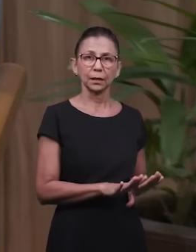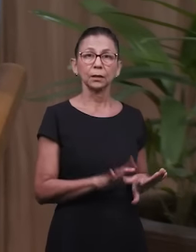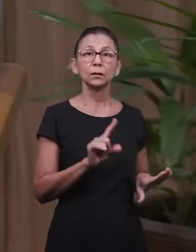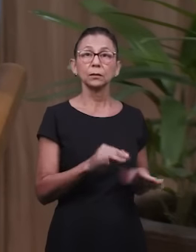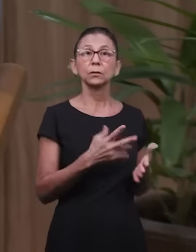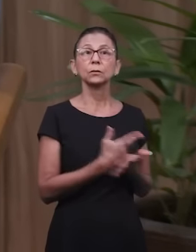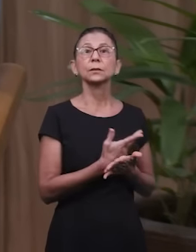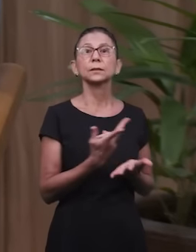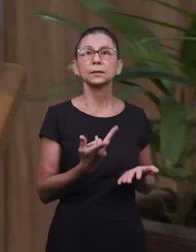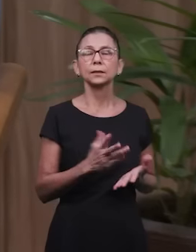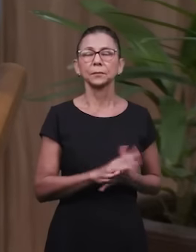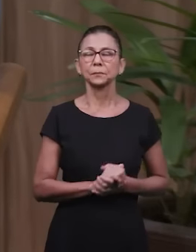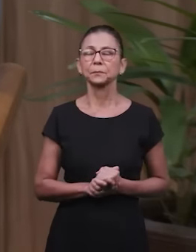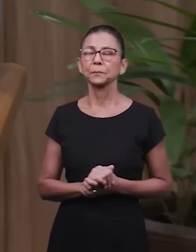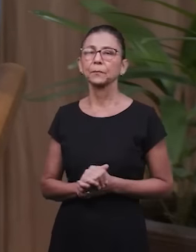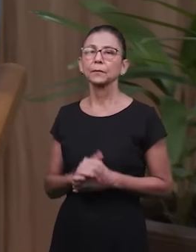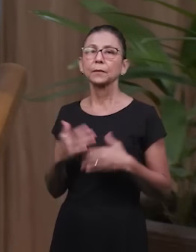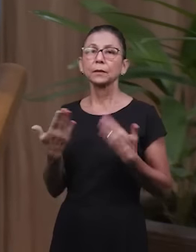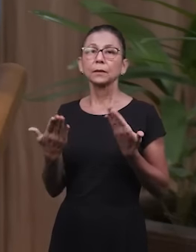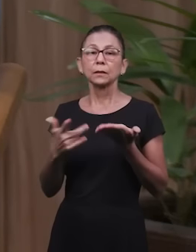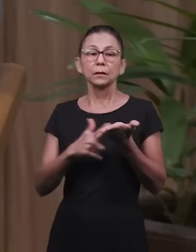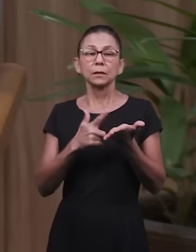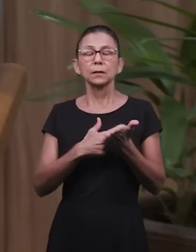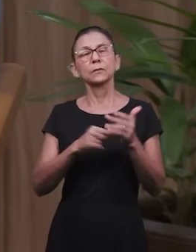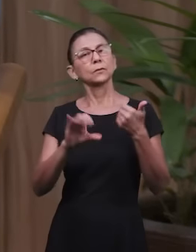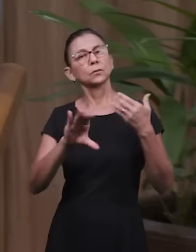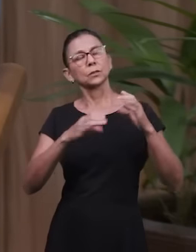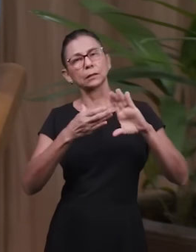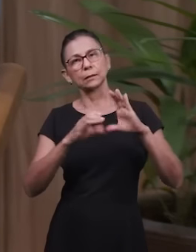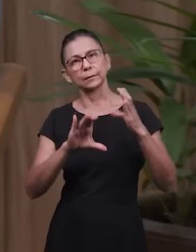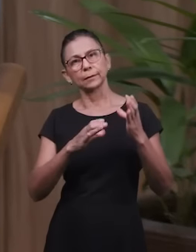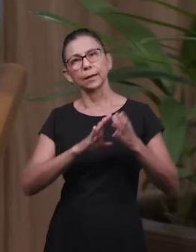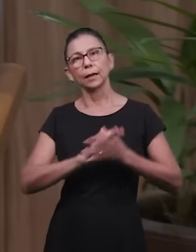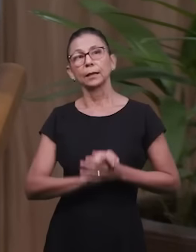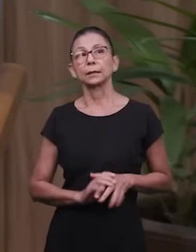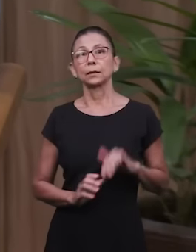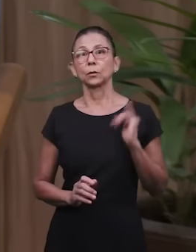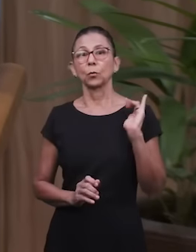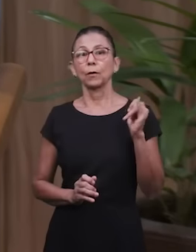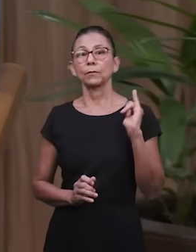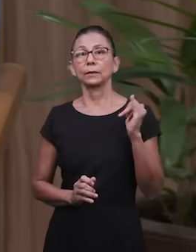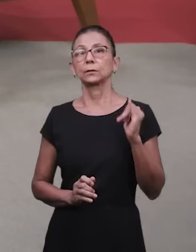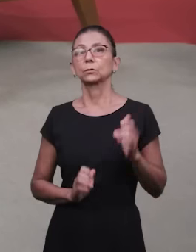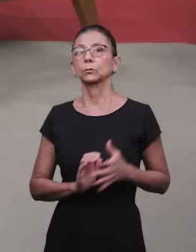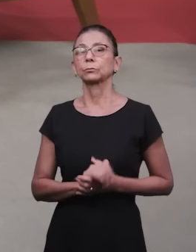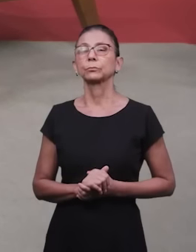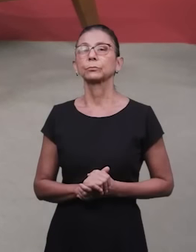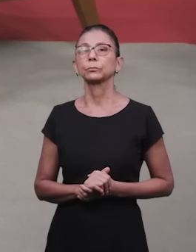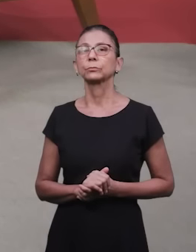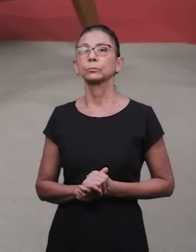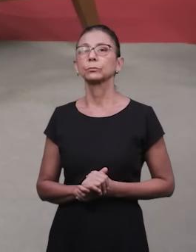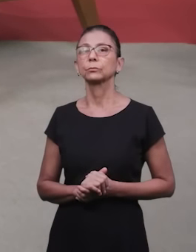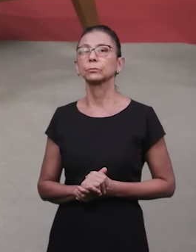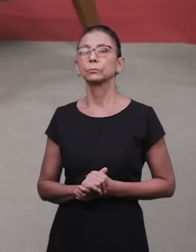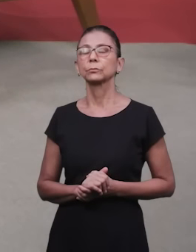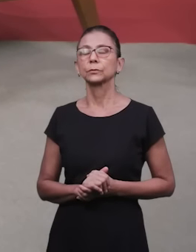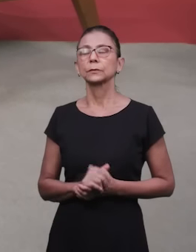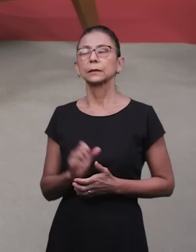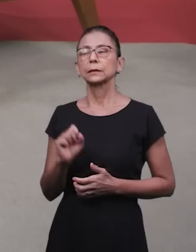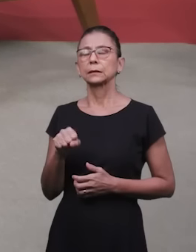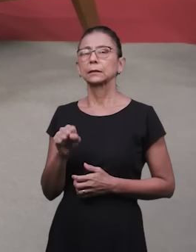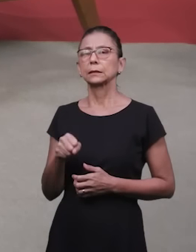e quando a gente estuda, está estudando isso em Cantares, tem um sentido de alerta para a igreja? Sem dúvida,